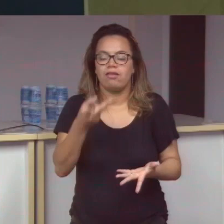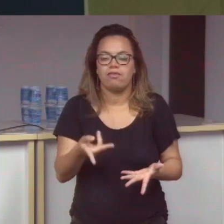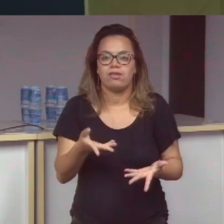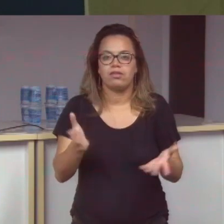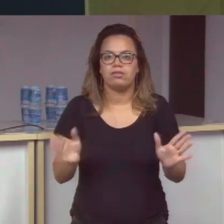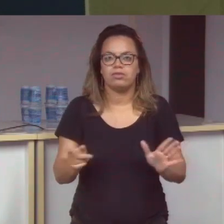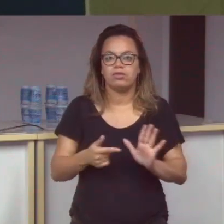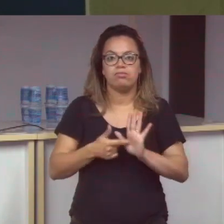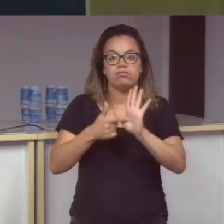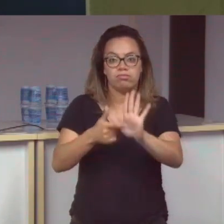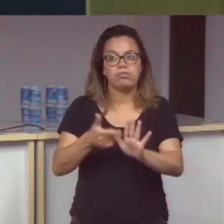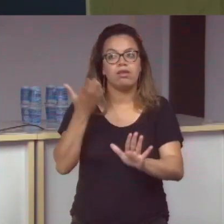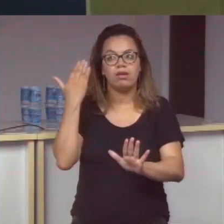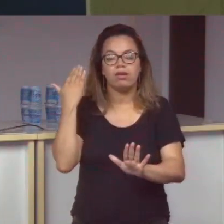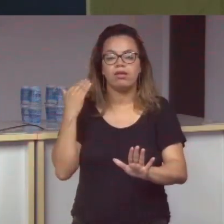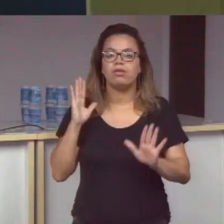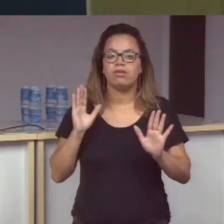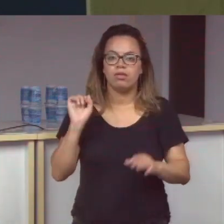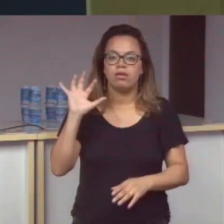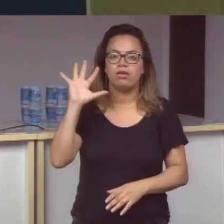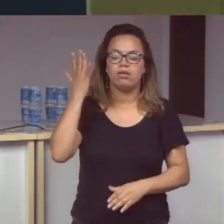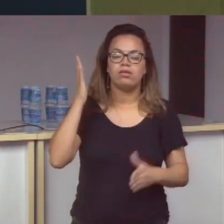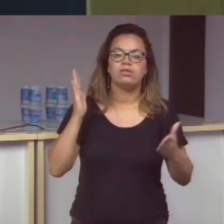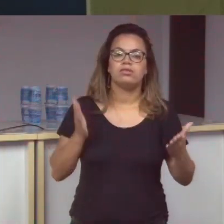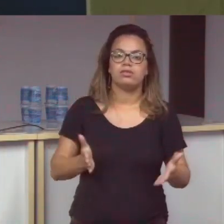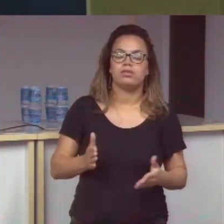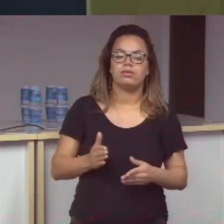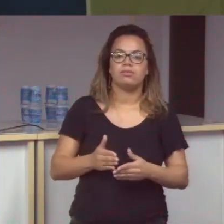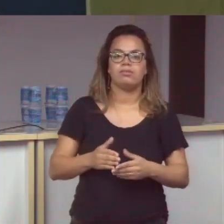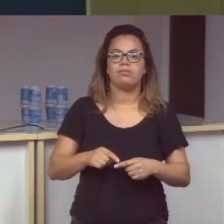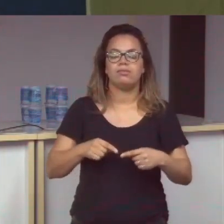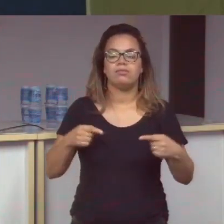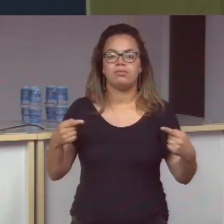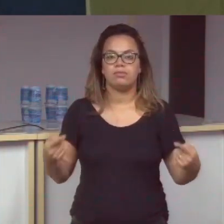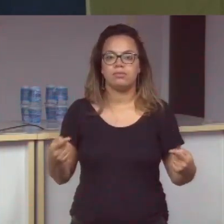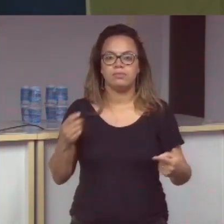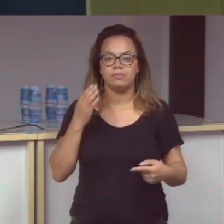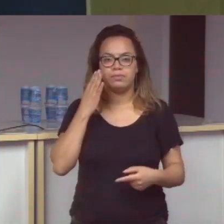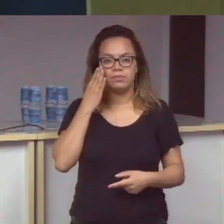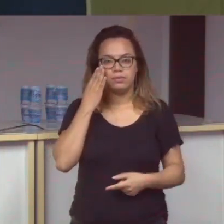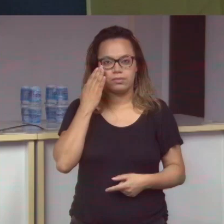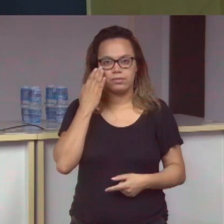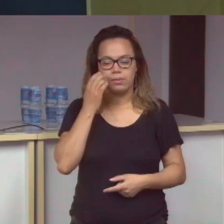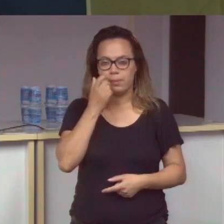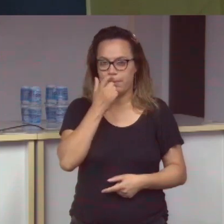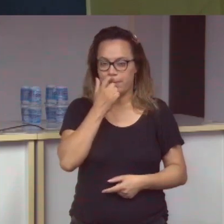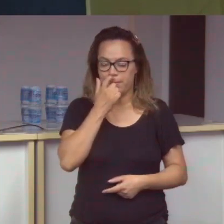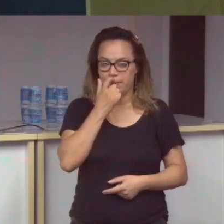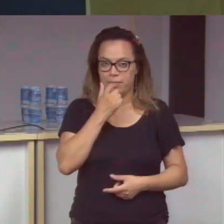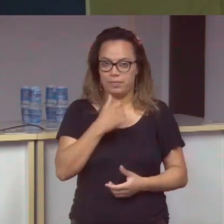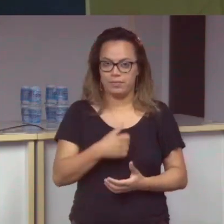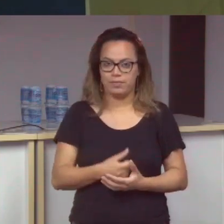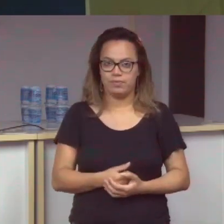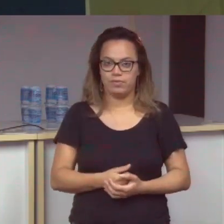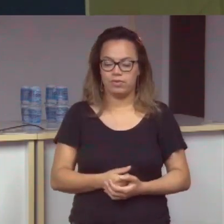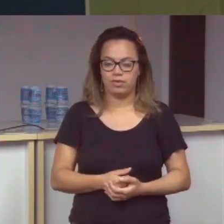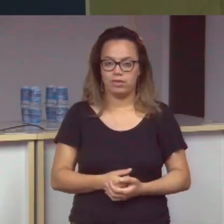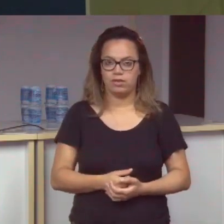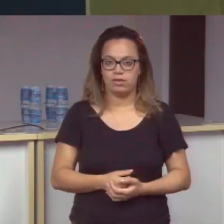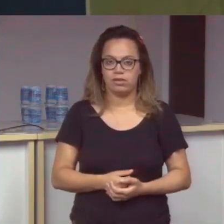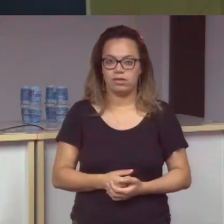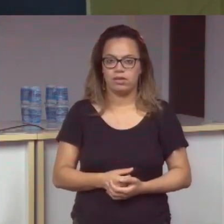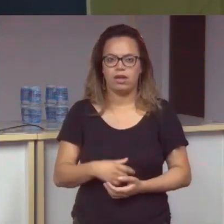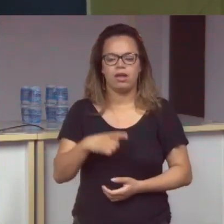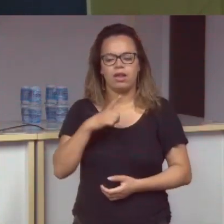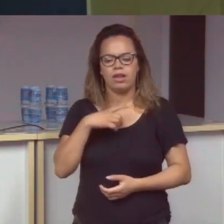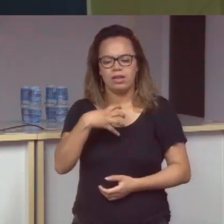já acontecia. Né? Mas nós nunca entendemos que teríamos alguma coisa a fazer,